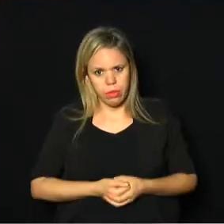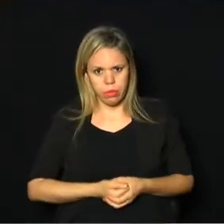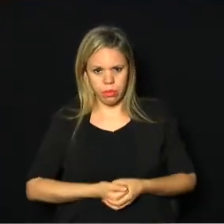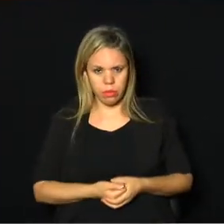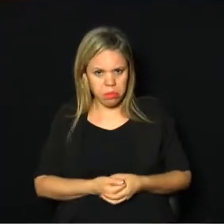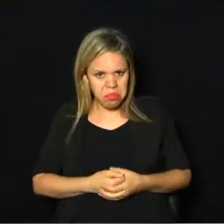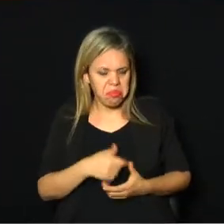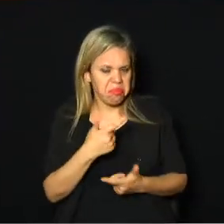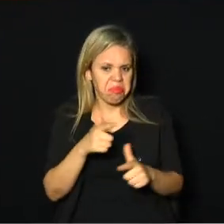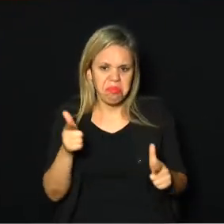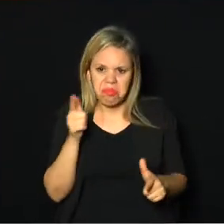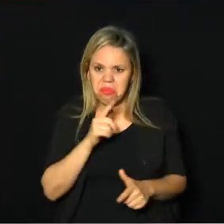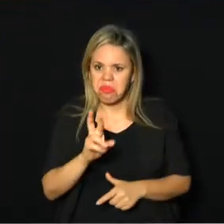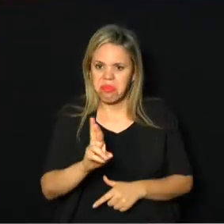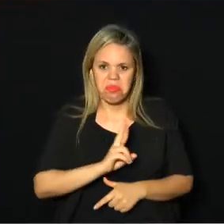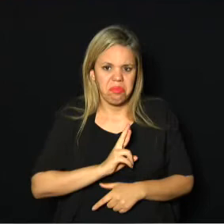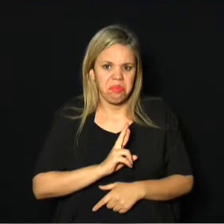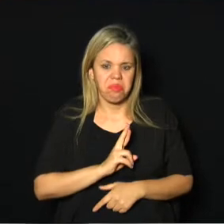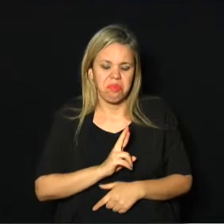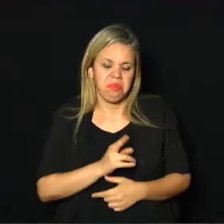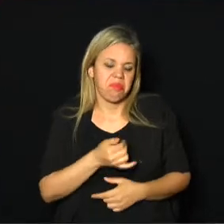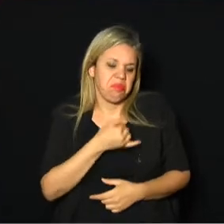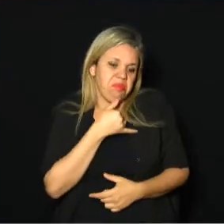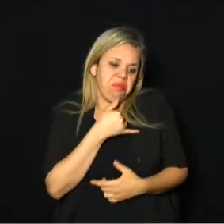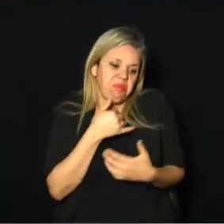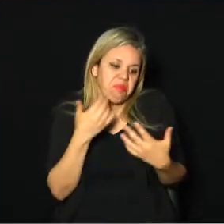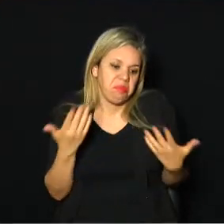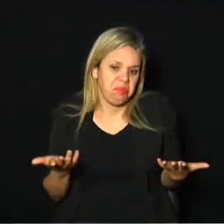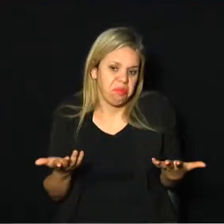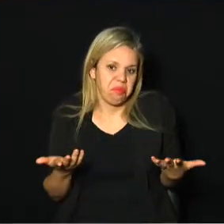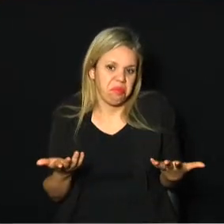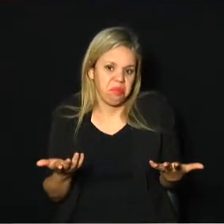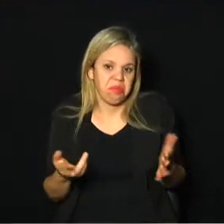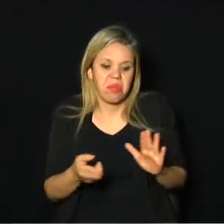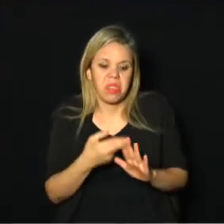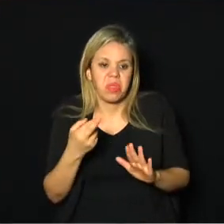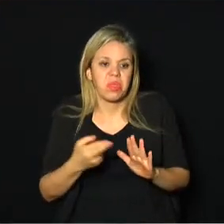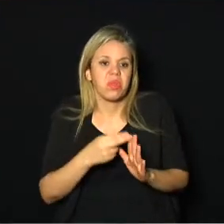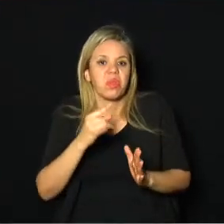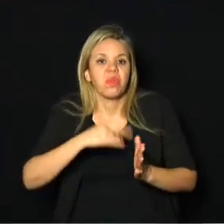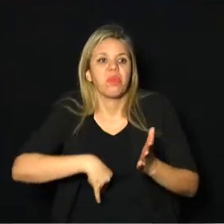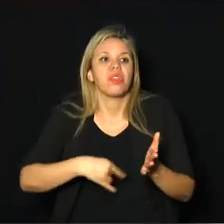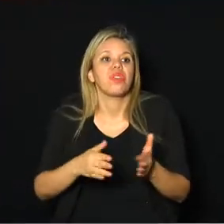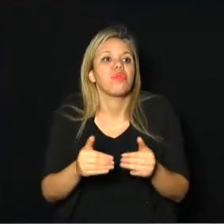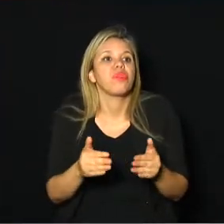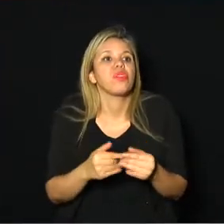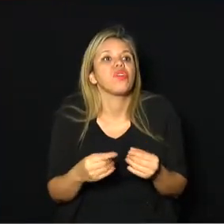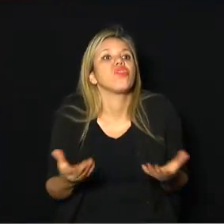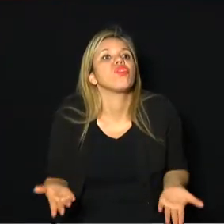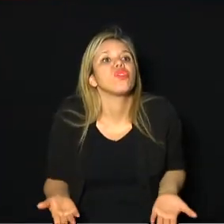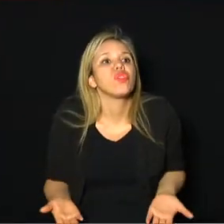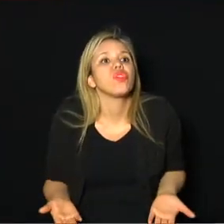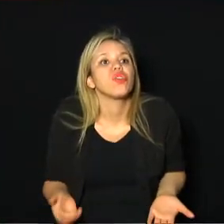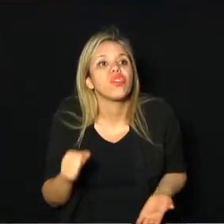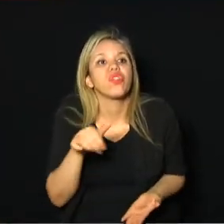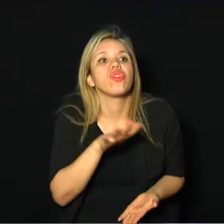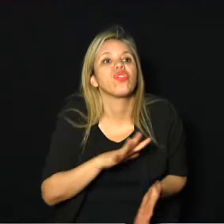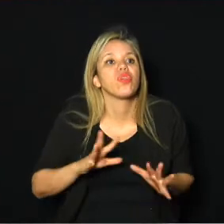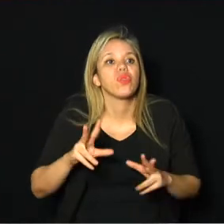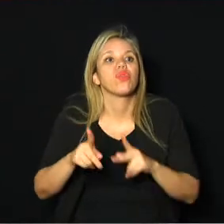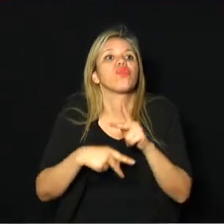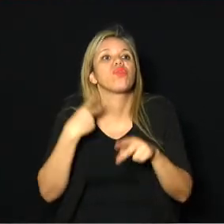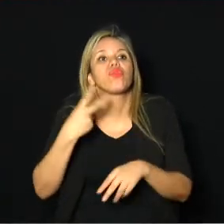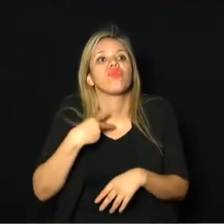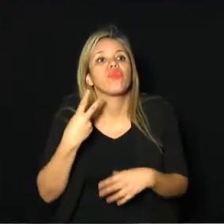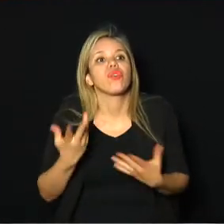não tivemos uma resposta, infelizmente, os nossos requerimentos, isso são os requerimentos em geral, e de todos os